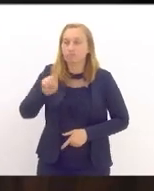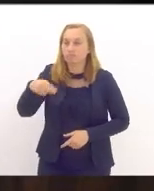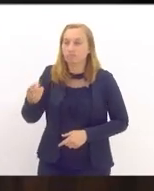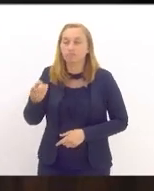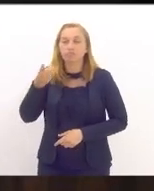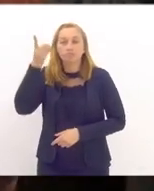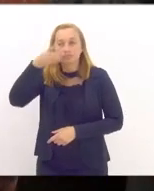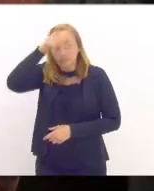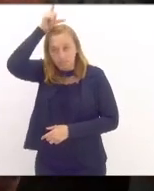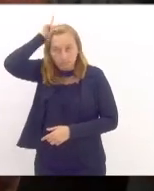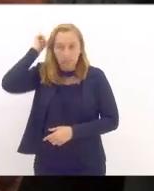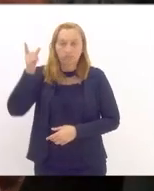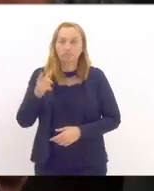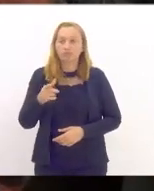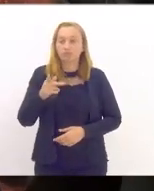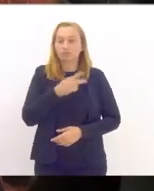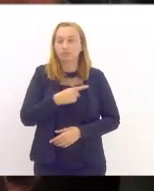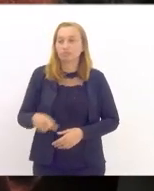Municipal